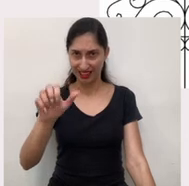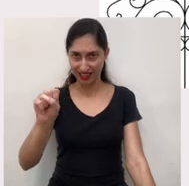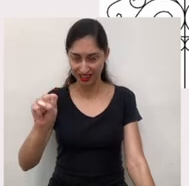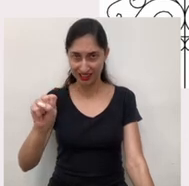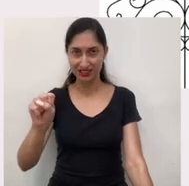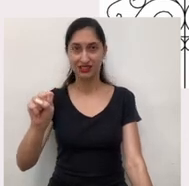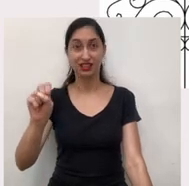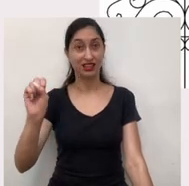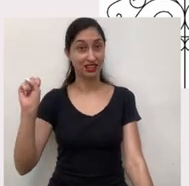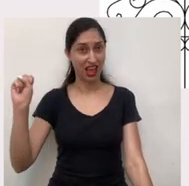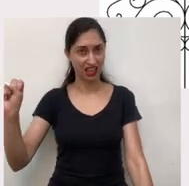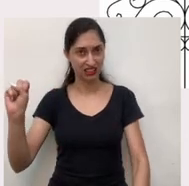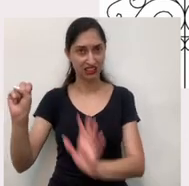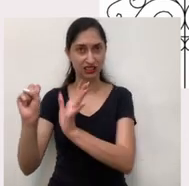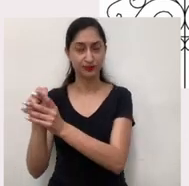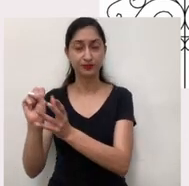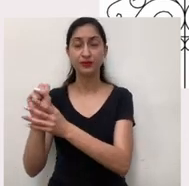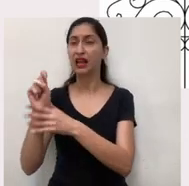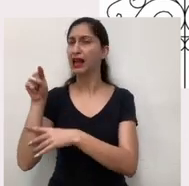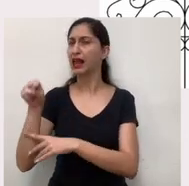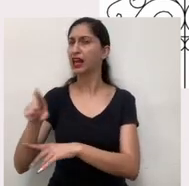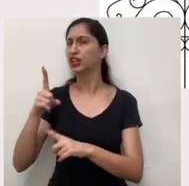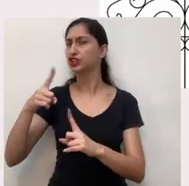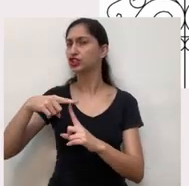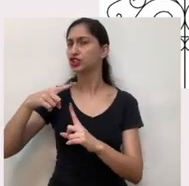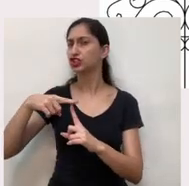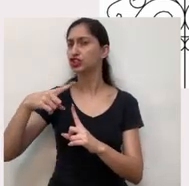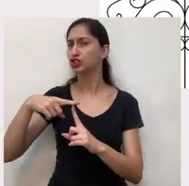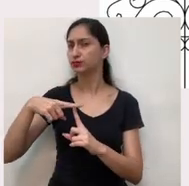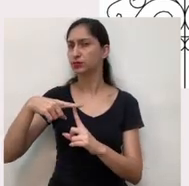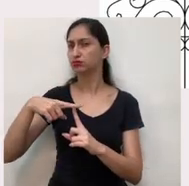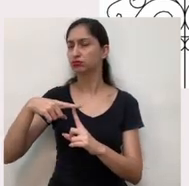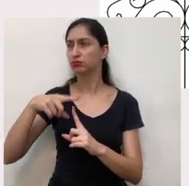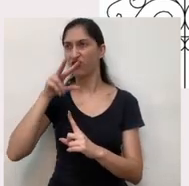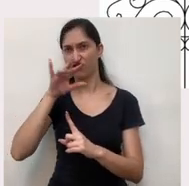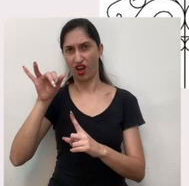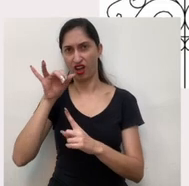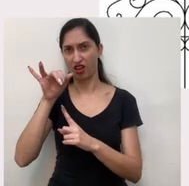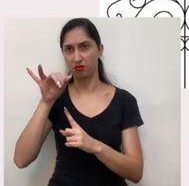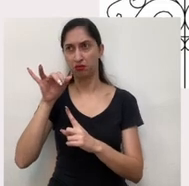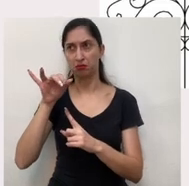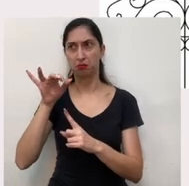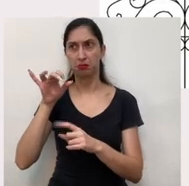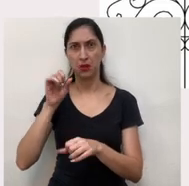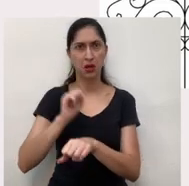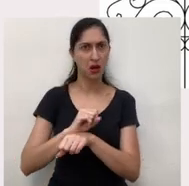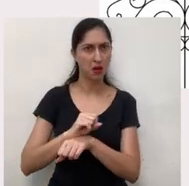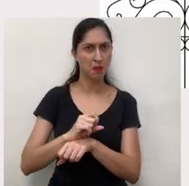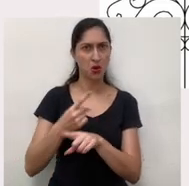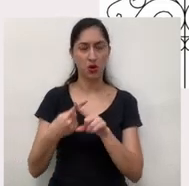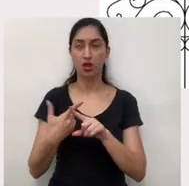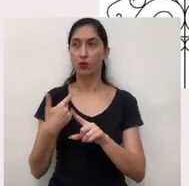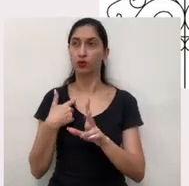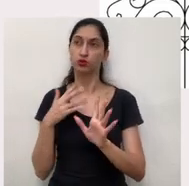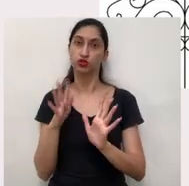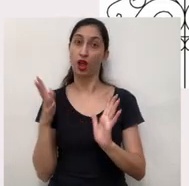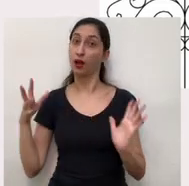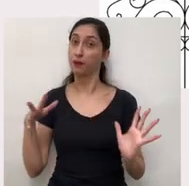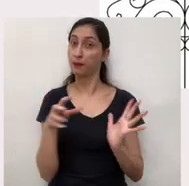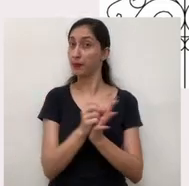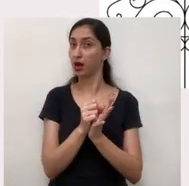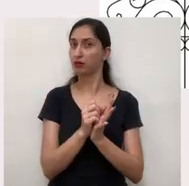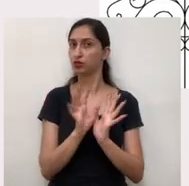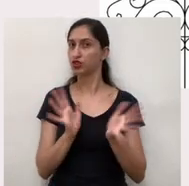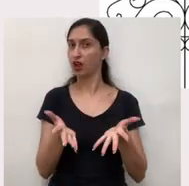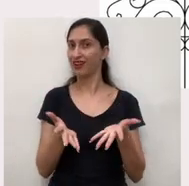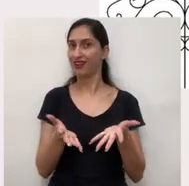é uma tipologia, ela então não vai ser repetida, né, porque já cataloguei a voluta em